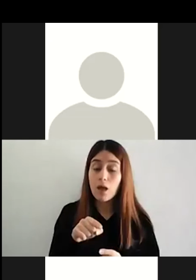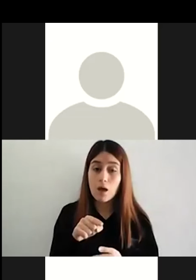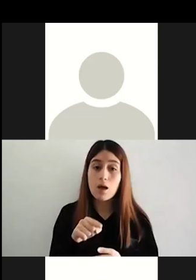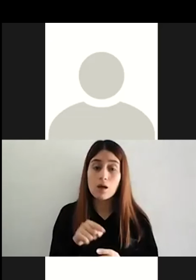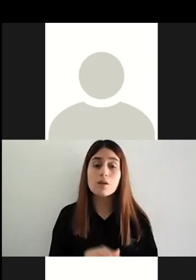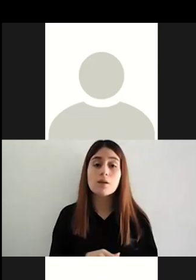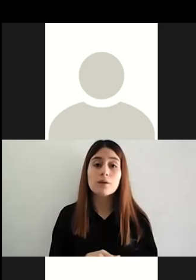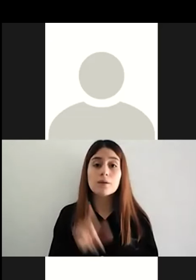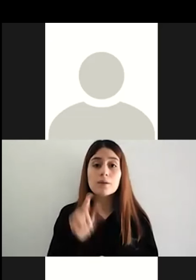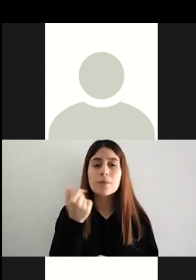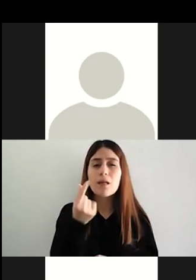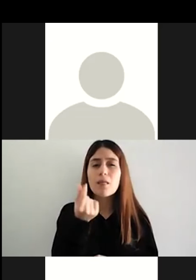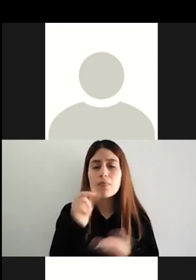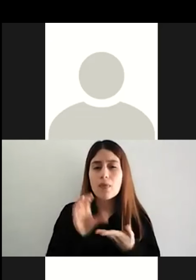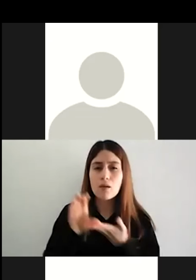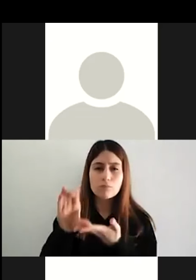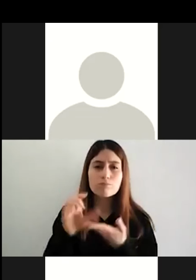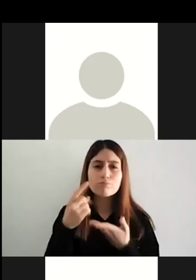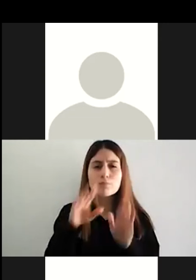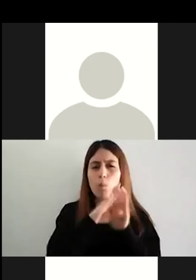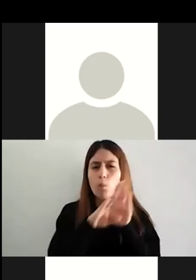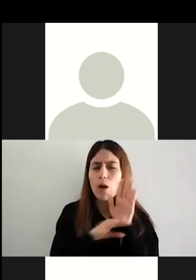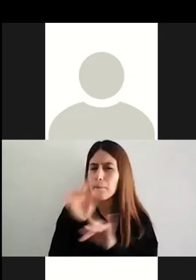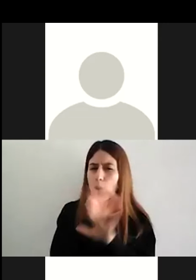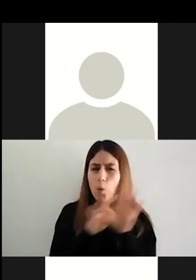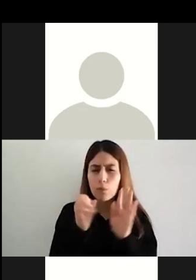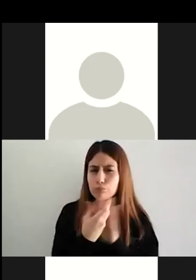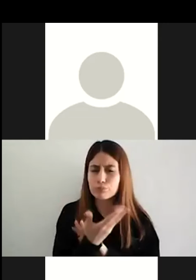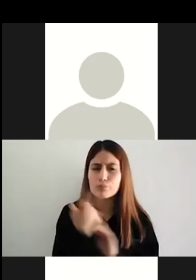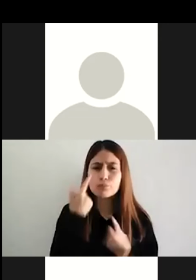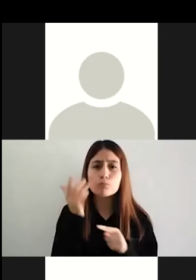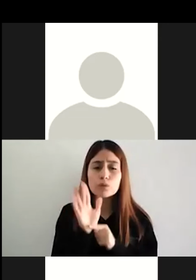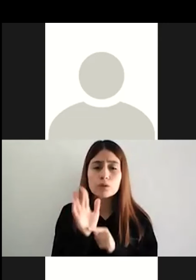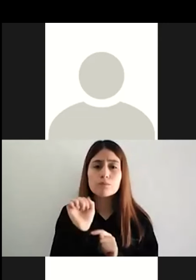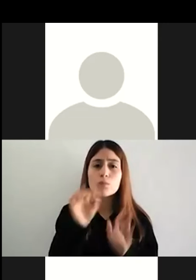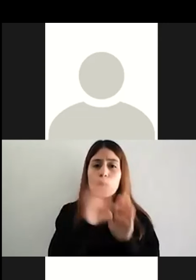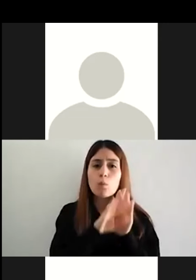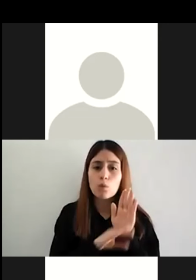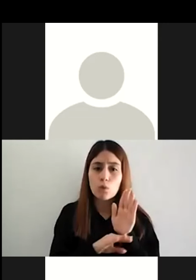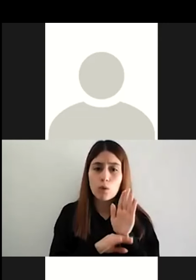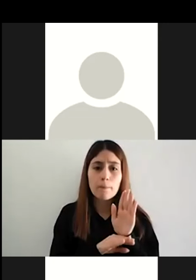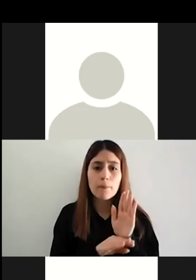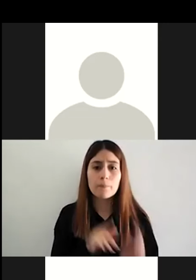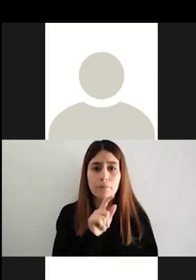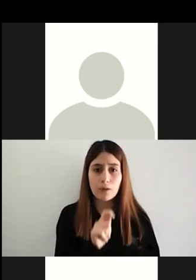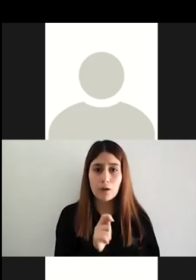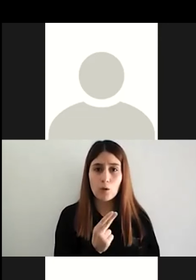com o financiamento de vários programas europeus, designadamente o programa EU4Health.